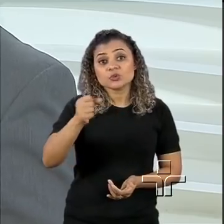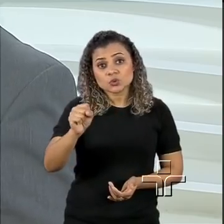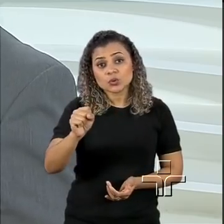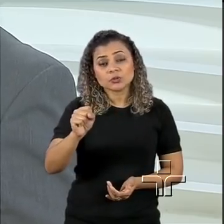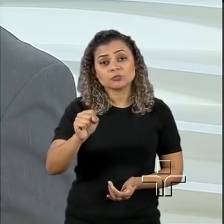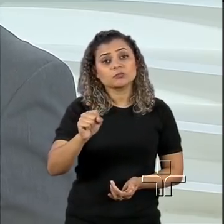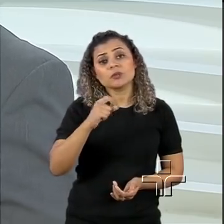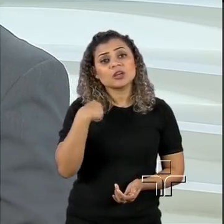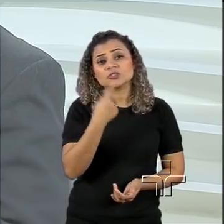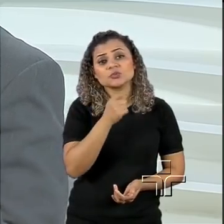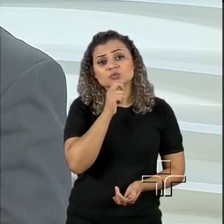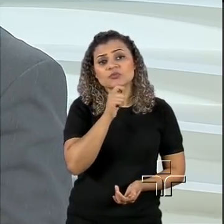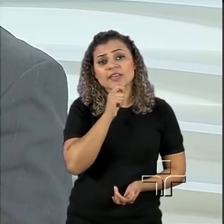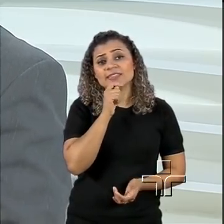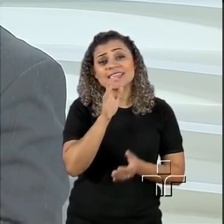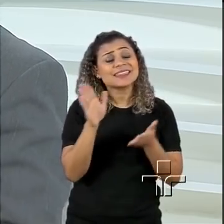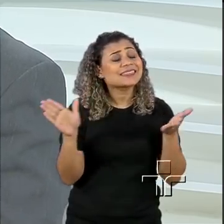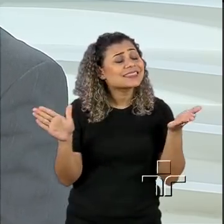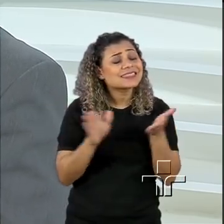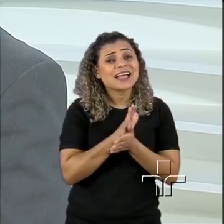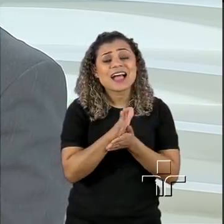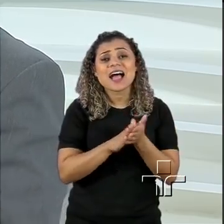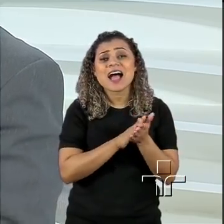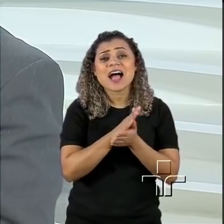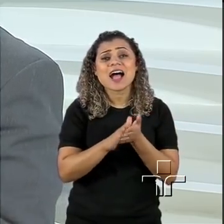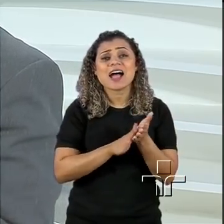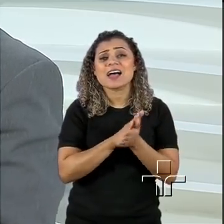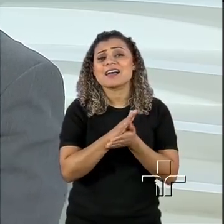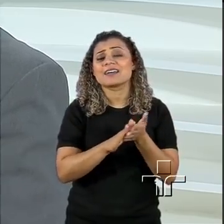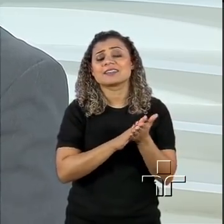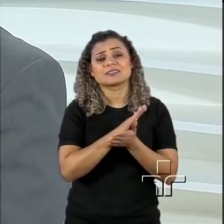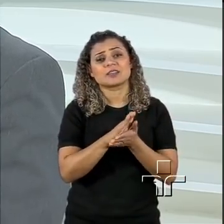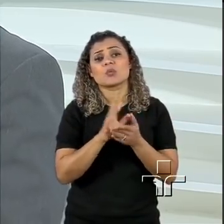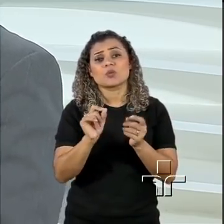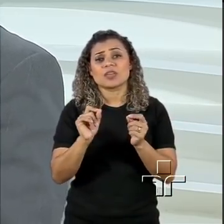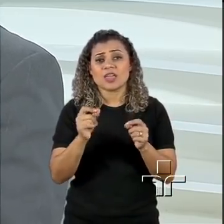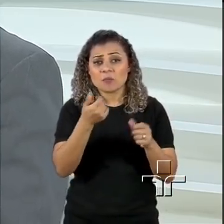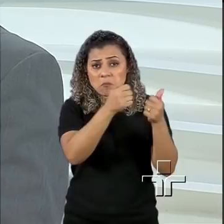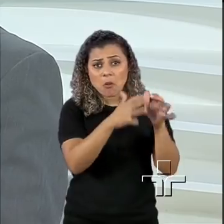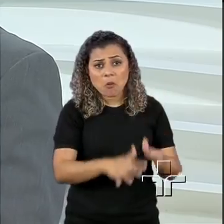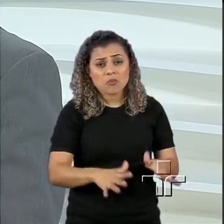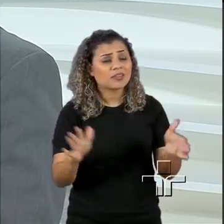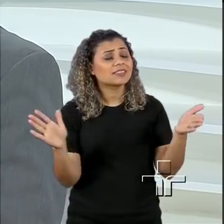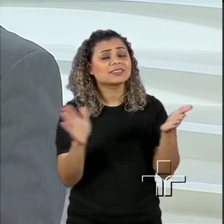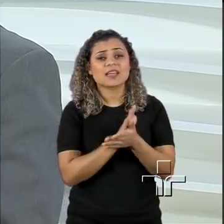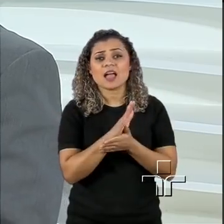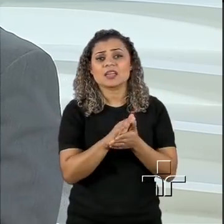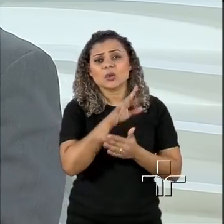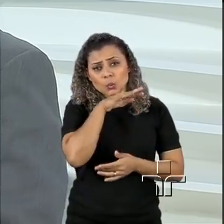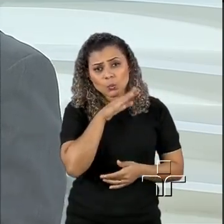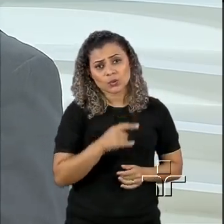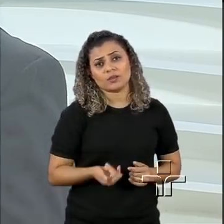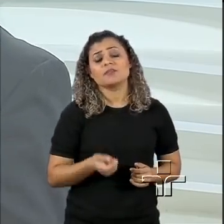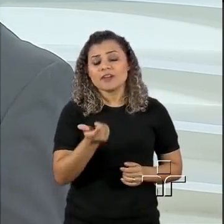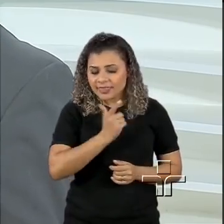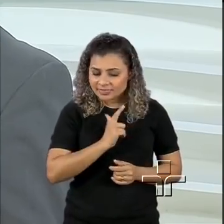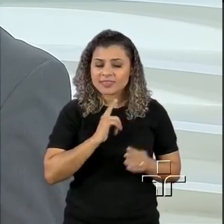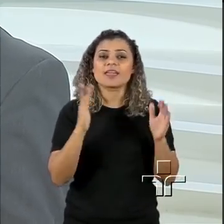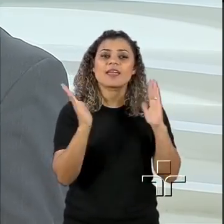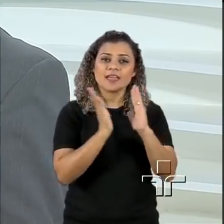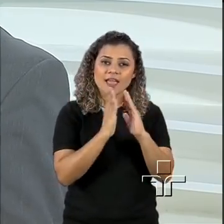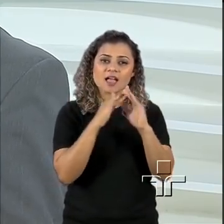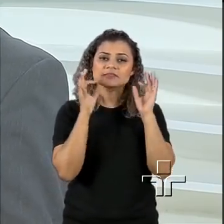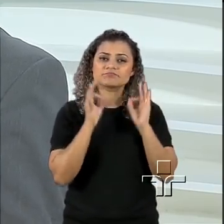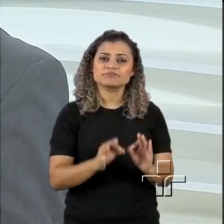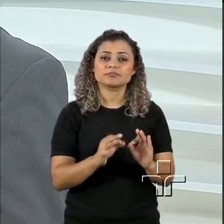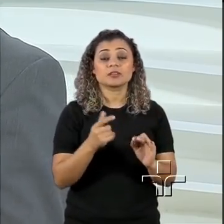nenhum processo, nem de déficit habitacional, nem de qualidade inadequada habitacional, desde que o pessoal cumpra o plano diretor